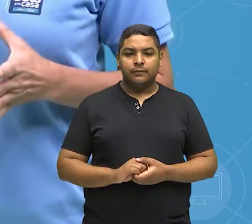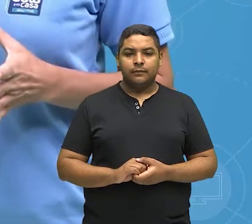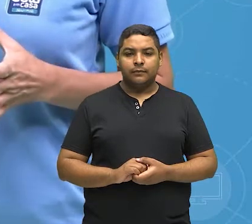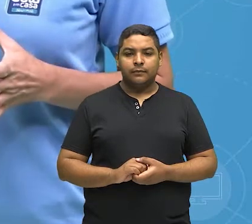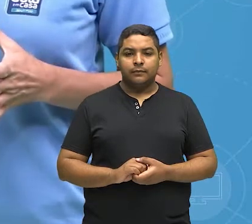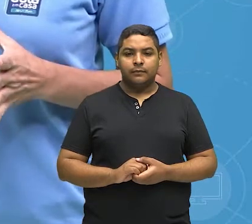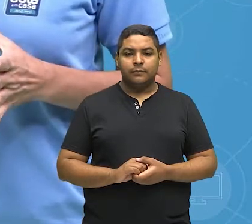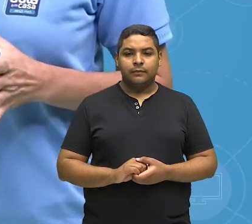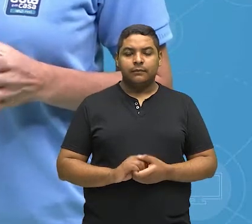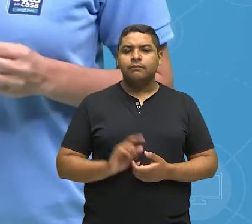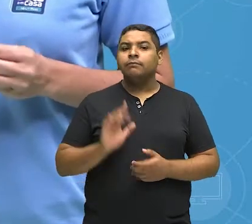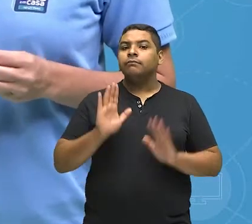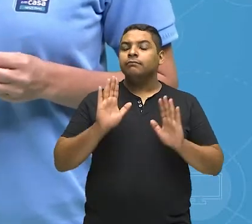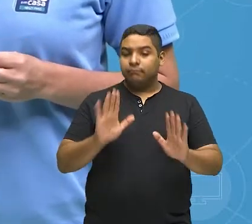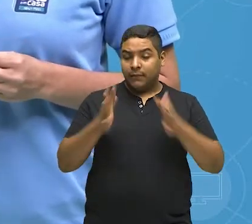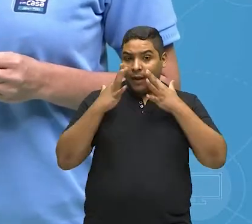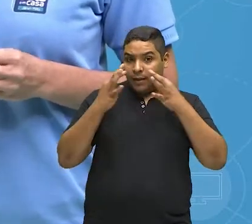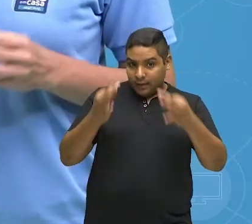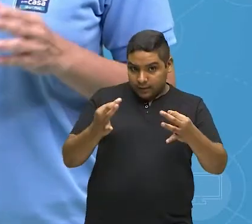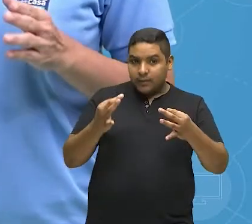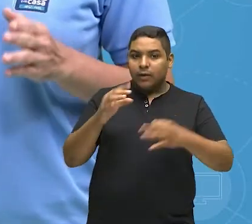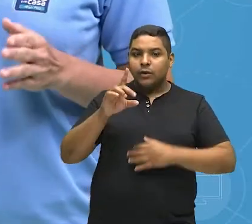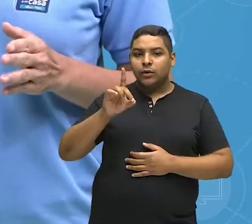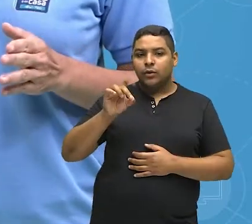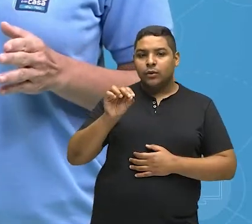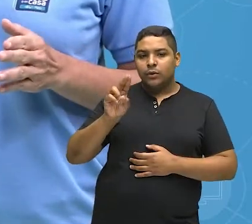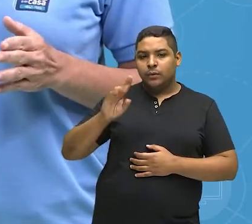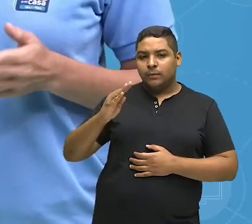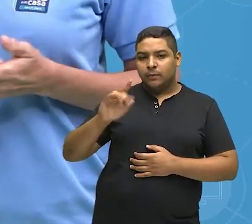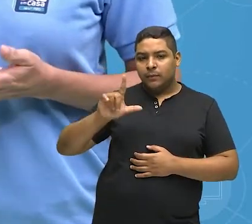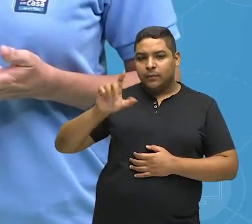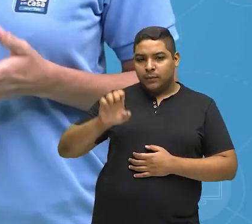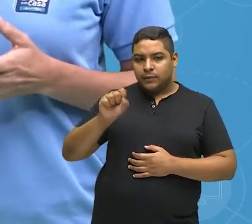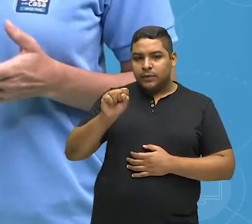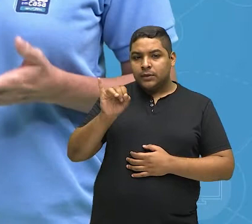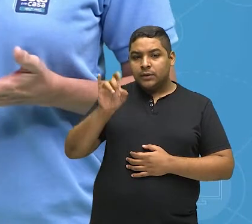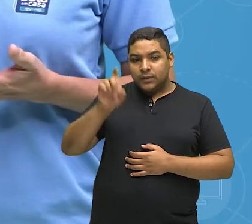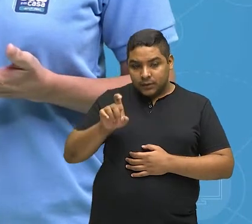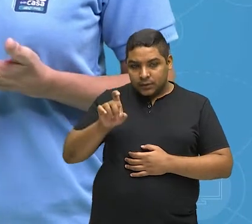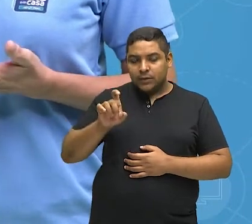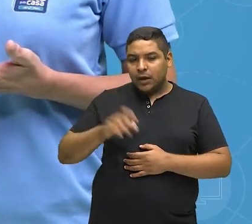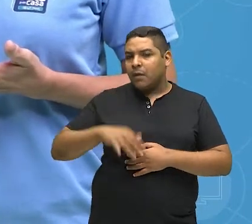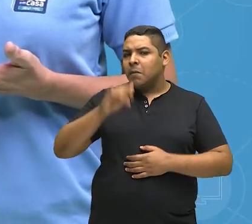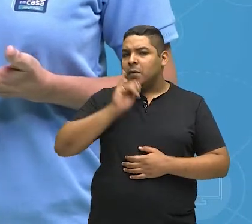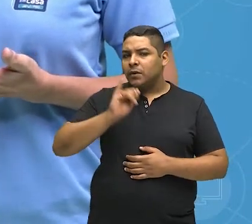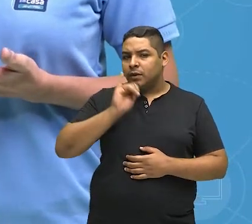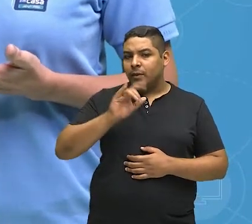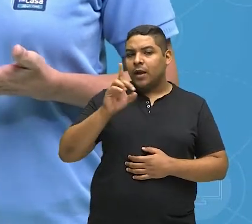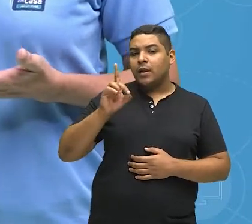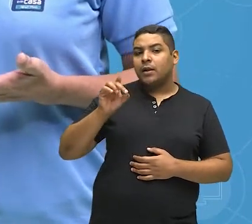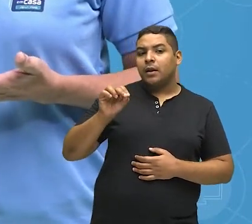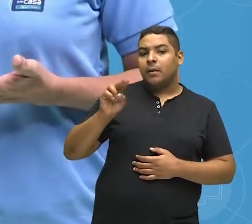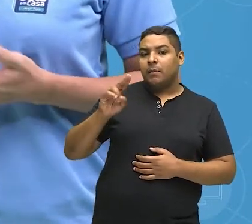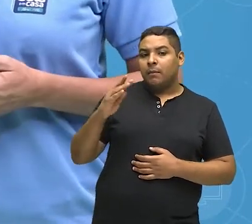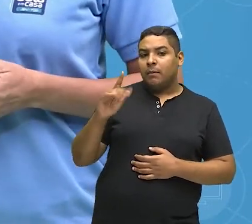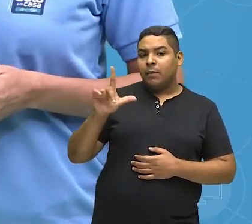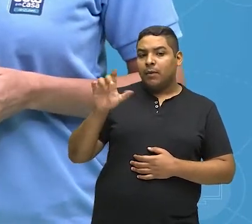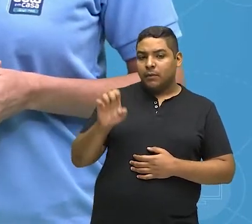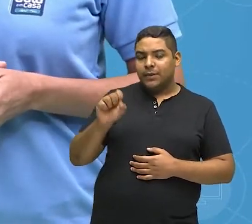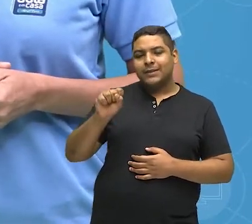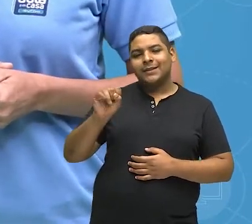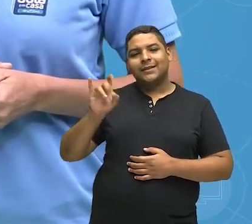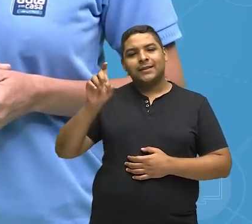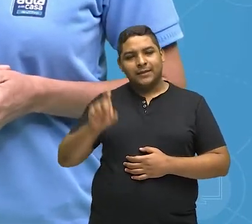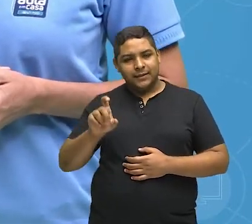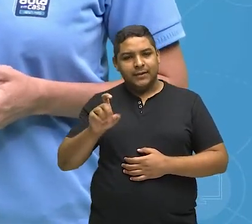2, 3, 2, aqui, people, fiquem atentos, double 6, quando você tiver uma sequência de números, vai ficar assim, ó, double, double e você fala o número,